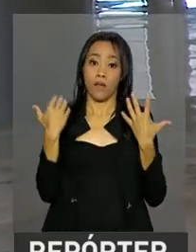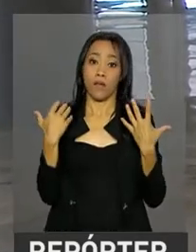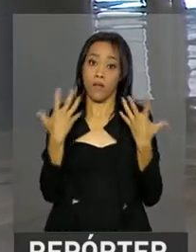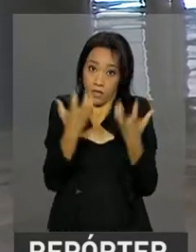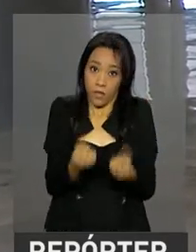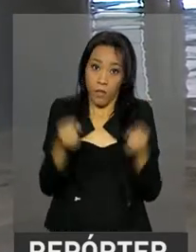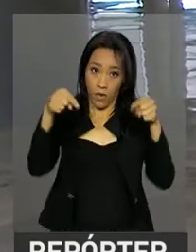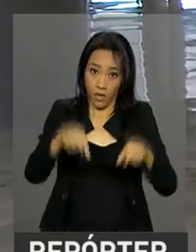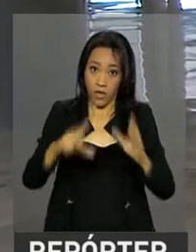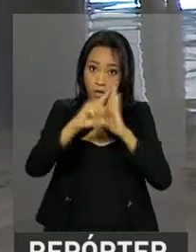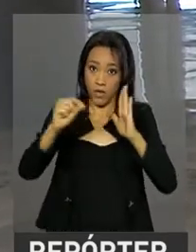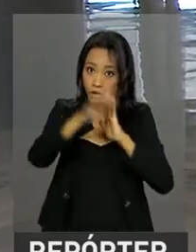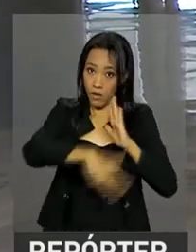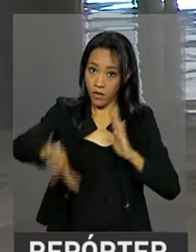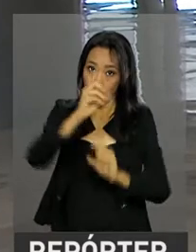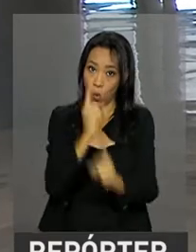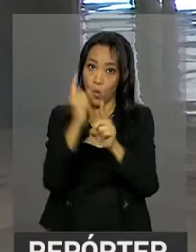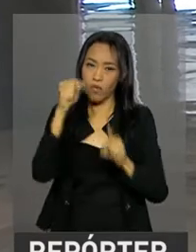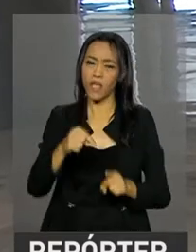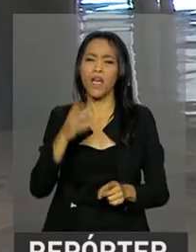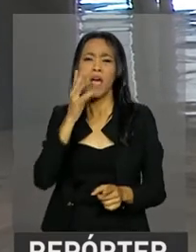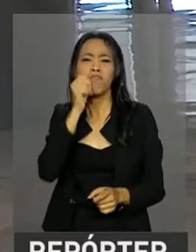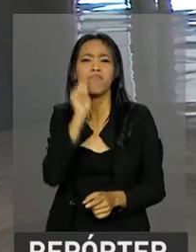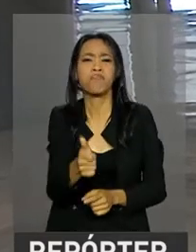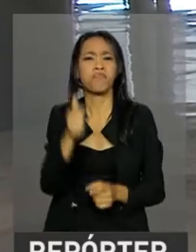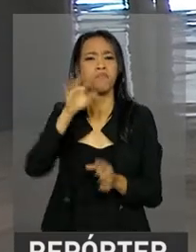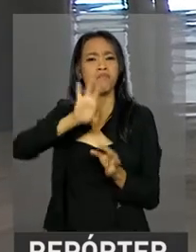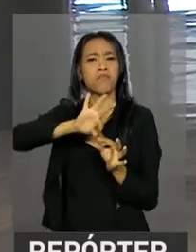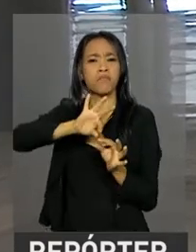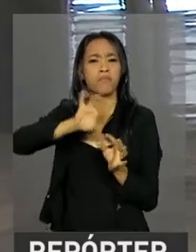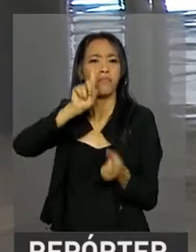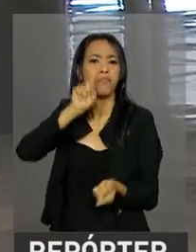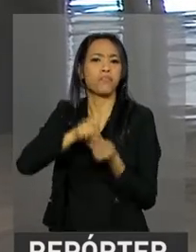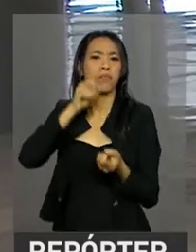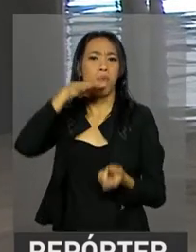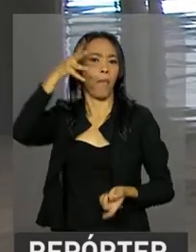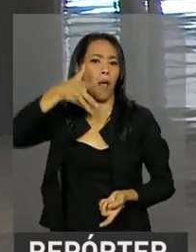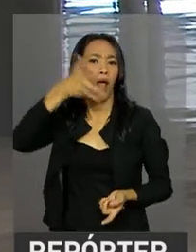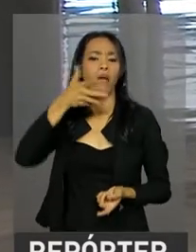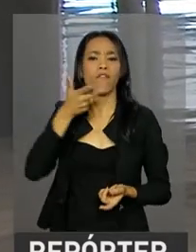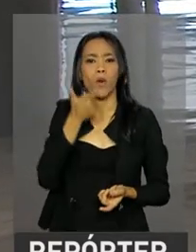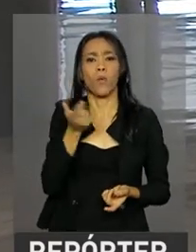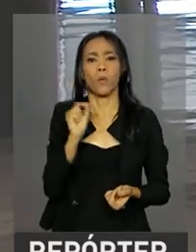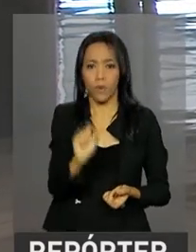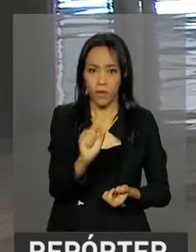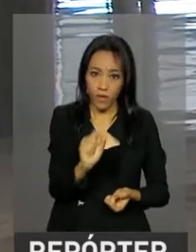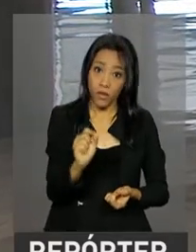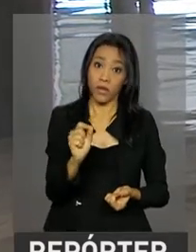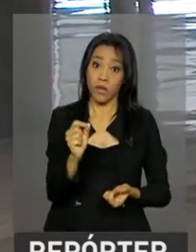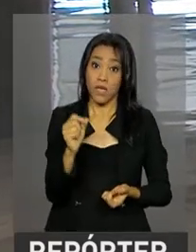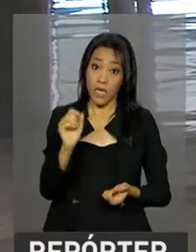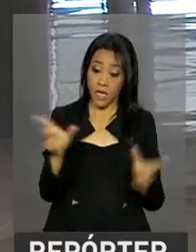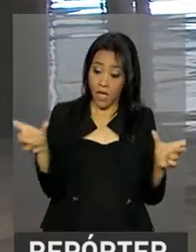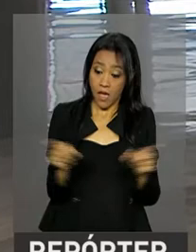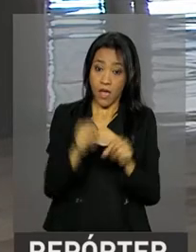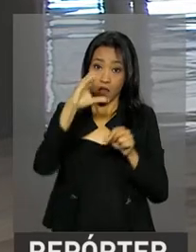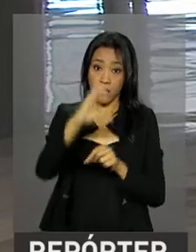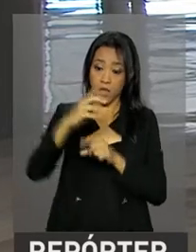Planalto e em uma fala breve, ele destacou aí que essa dimensão parlamentar da